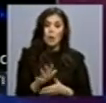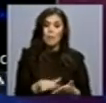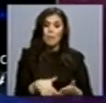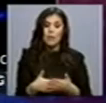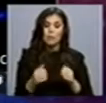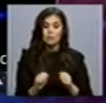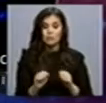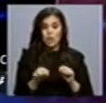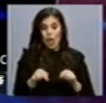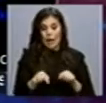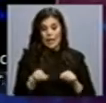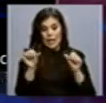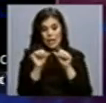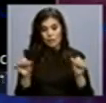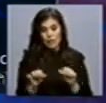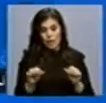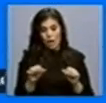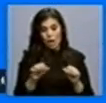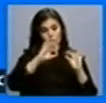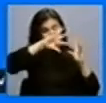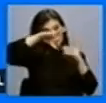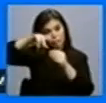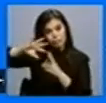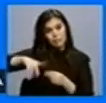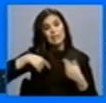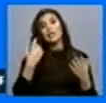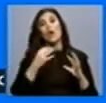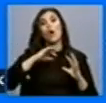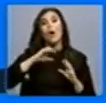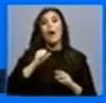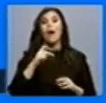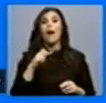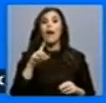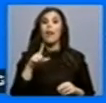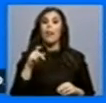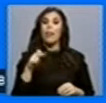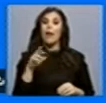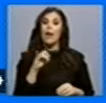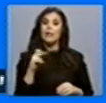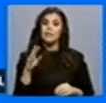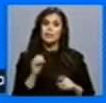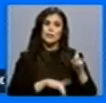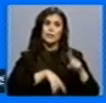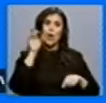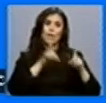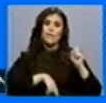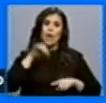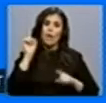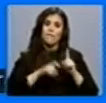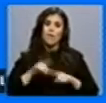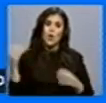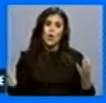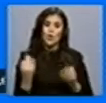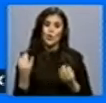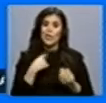nossa própria galáxia. Dito de outra maneira, aquelas galáxias, Estela, são refugiadas estelares da nossa própria Via Láctea. E o que nos